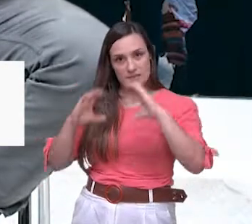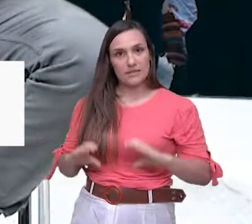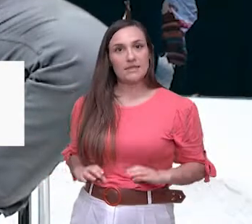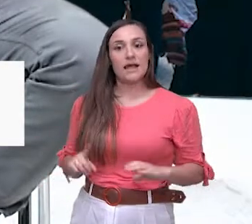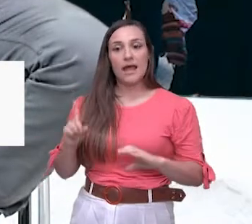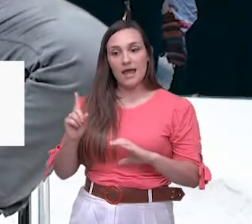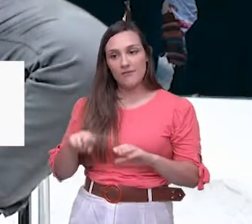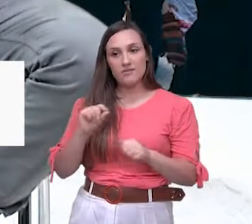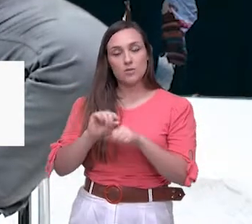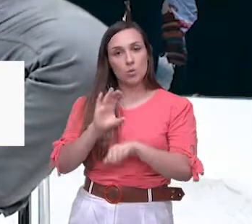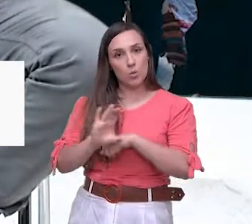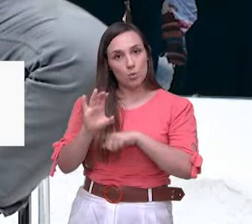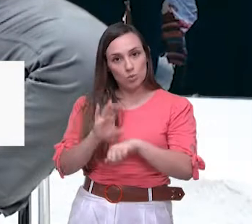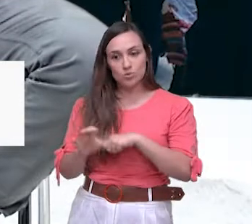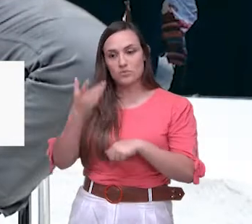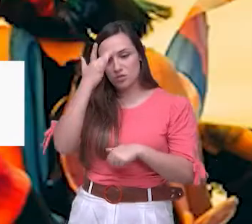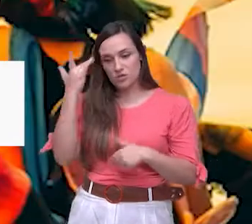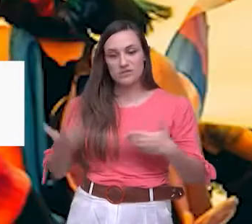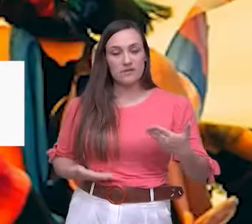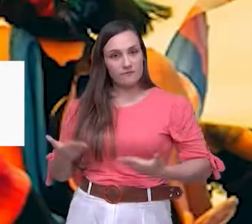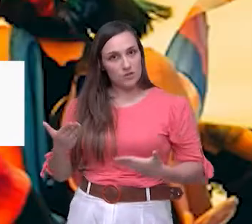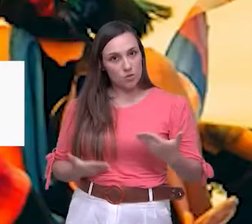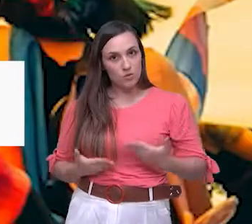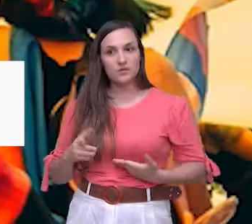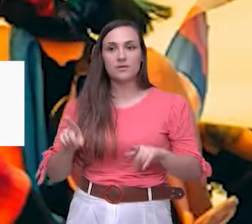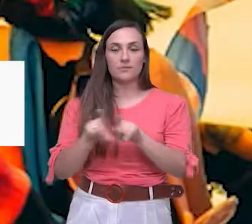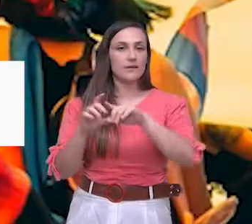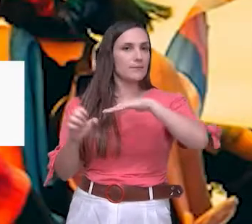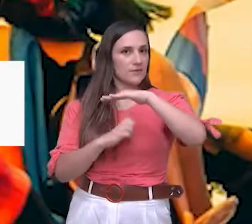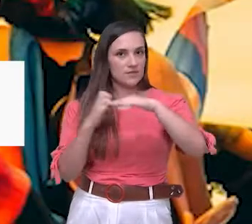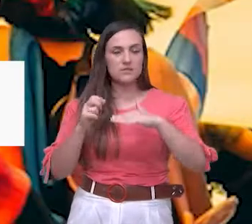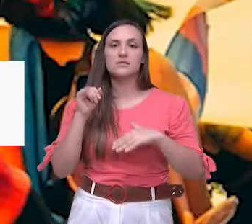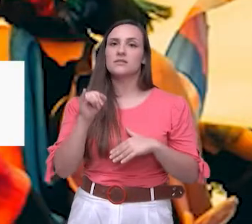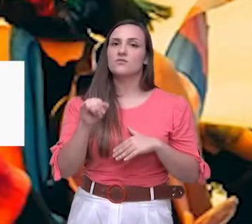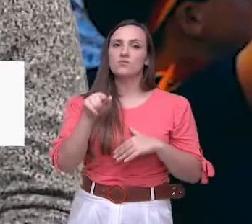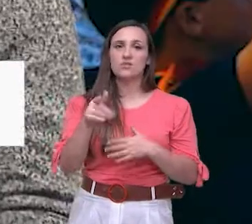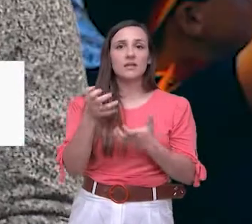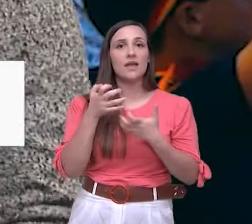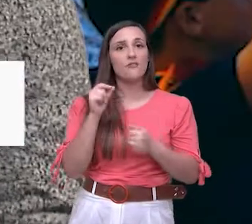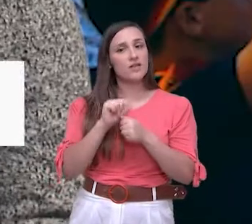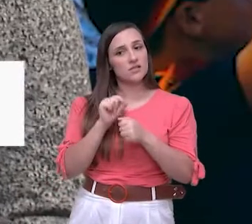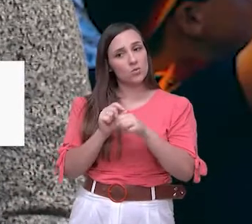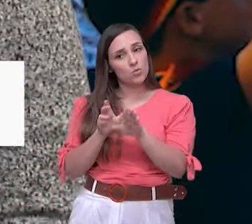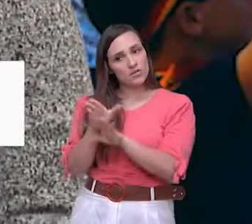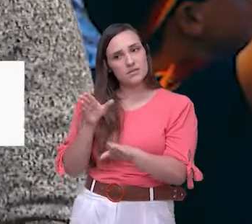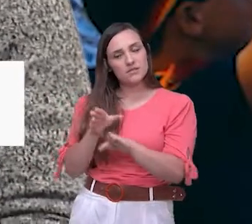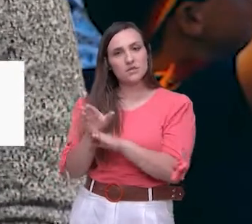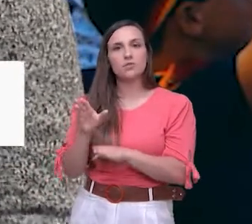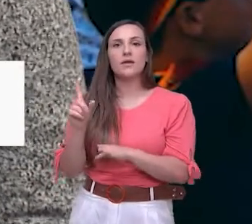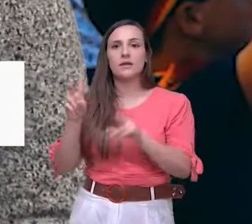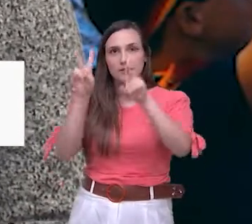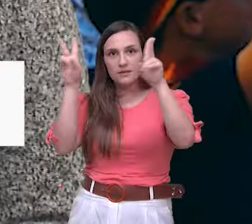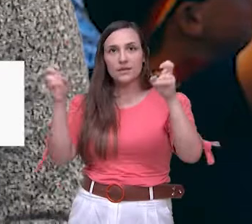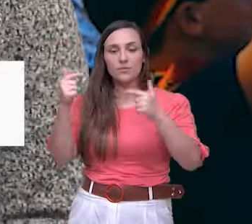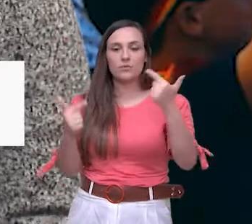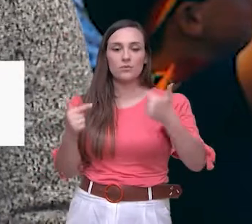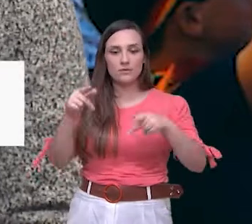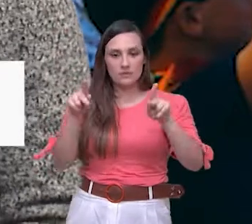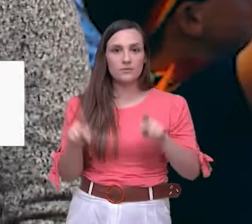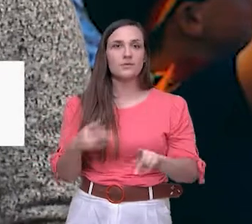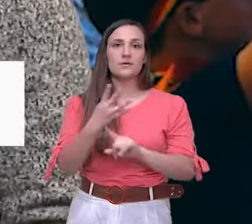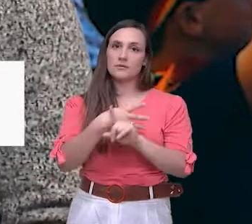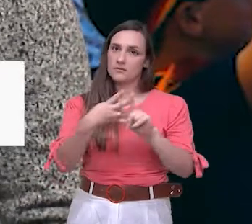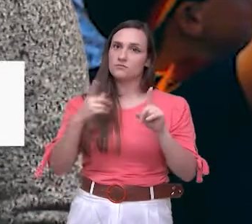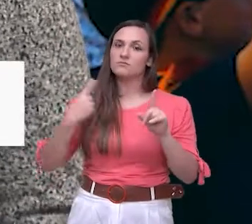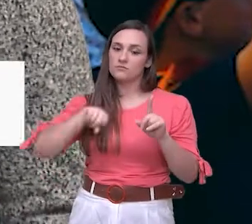também com a formação dos Servidores com formação de empresas quem precisar de informação e sensorial nesse